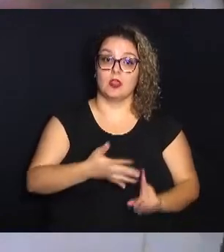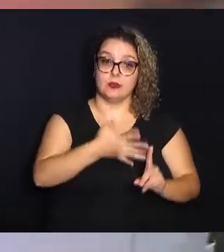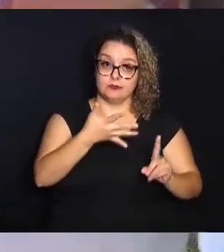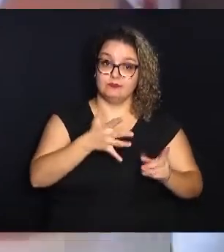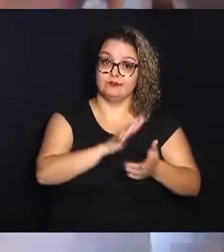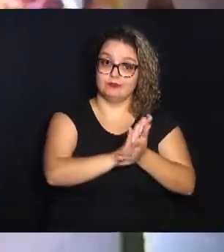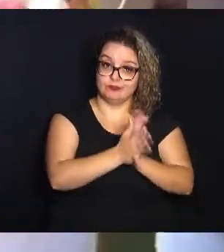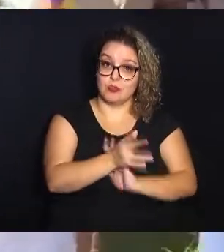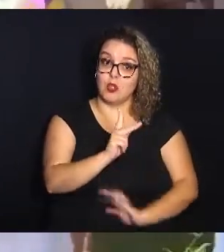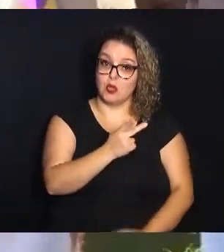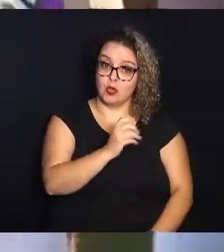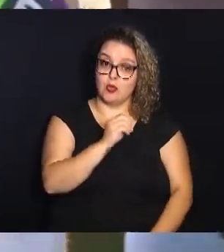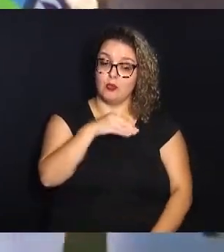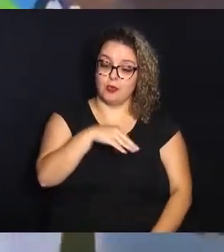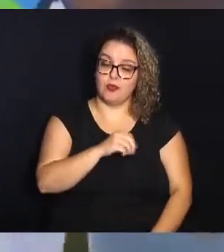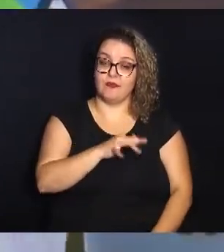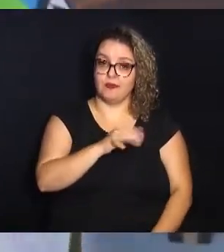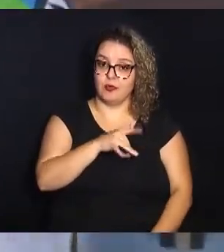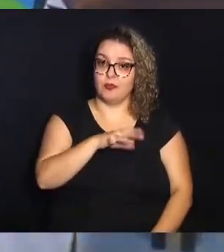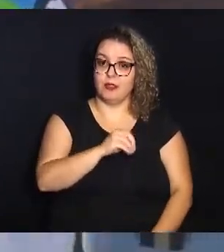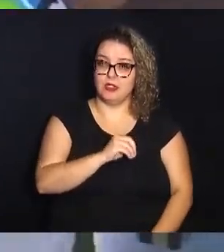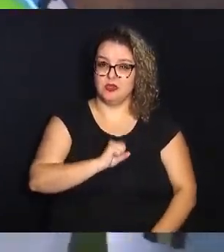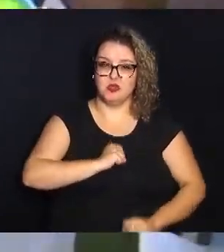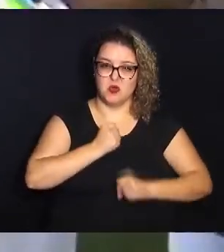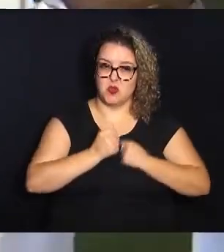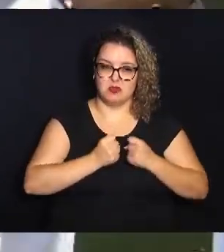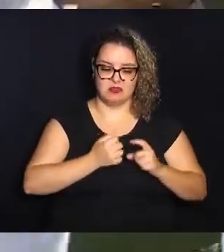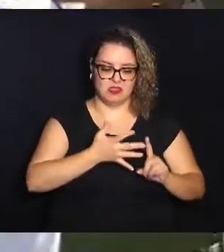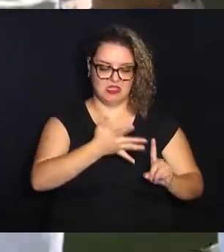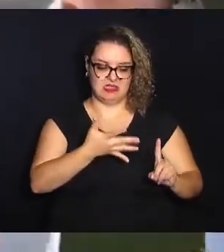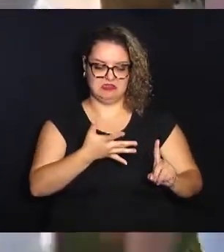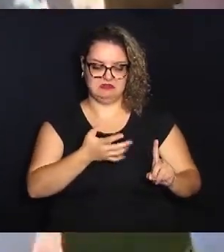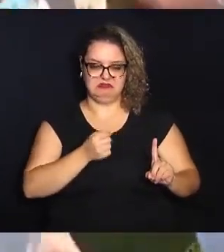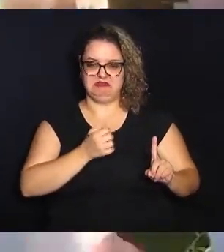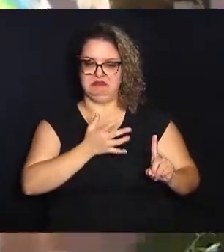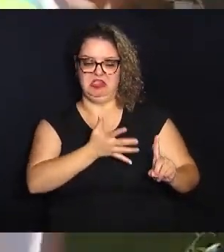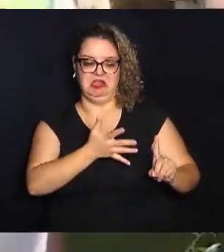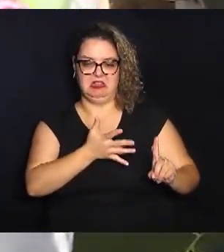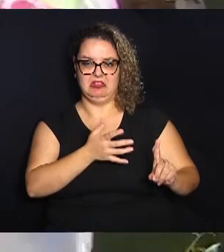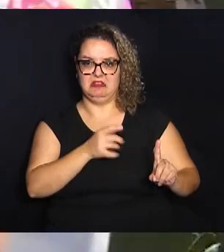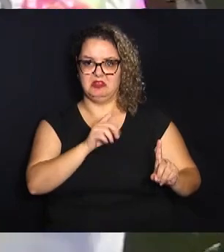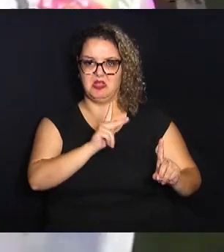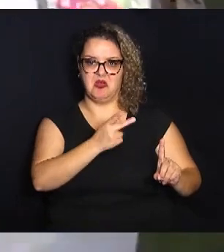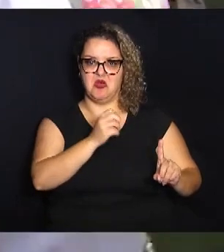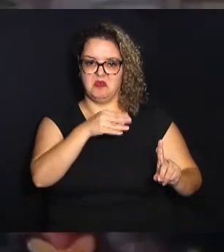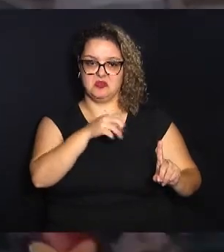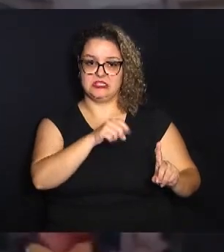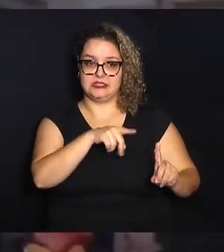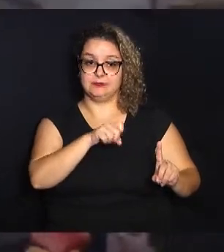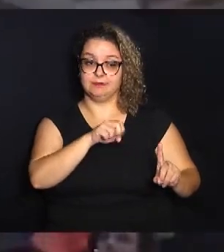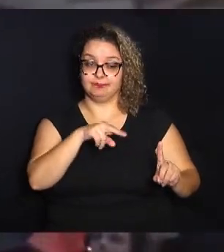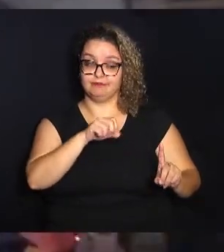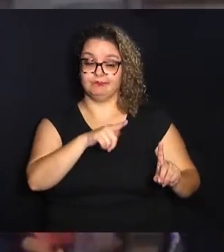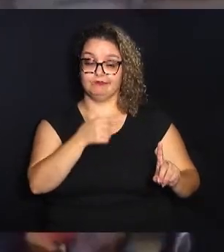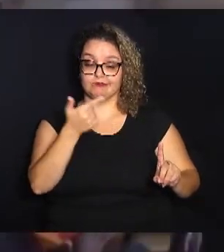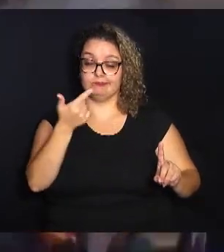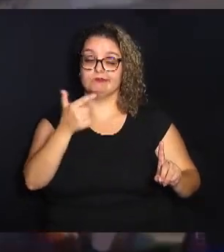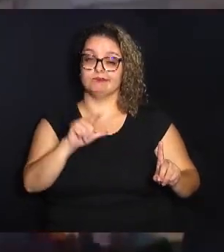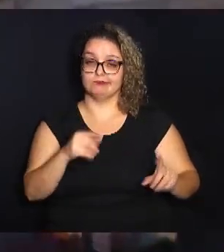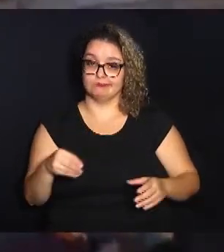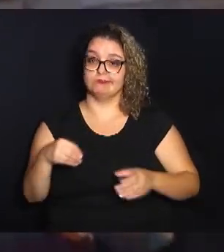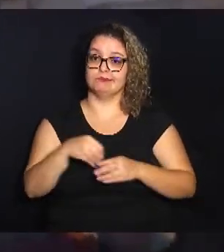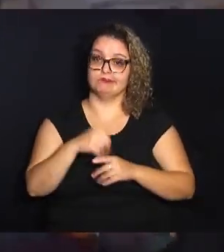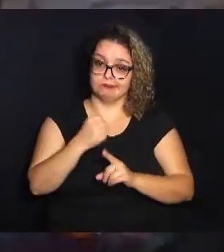a homofobia que consiste no ódio e repulsa por pessoas consideradas homossexuais ainda